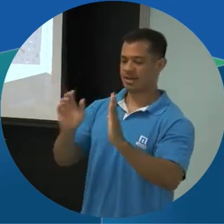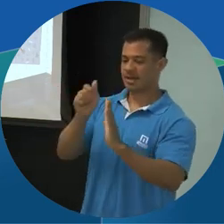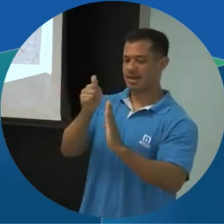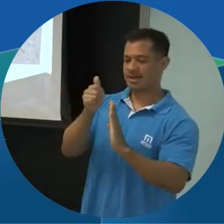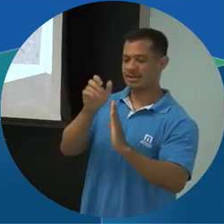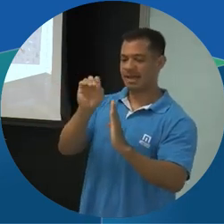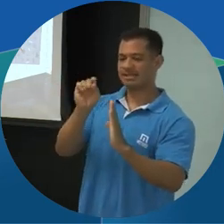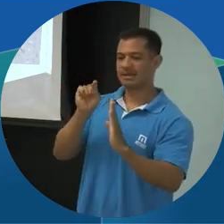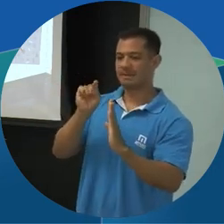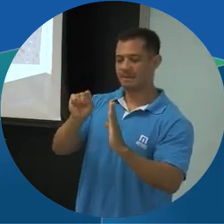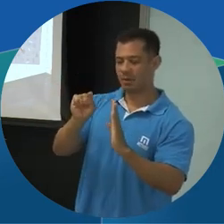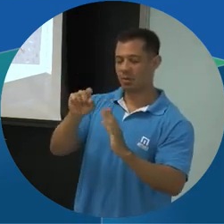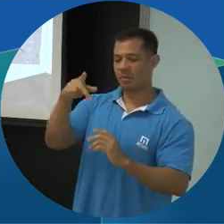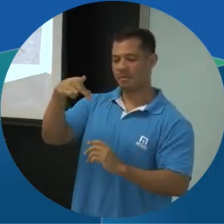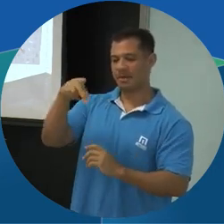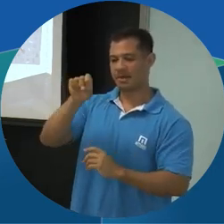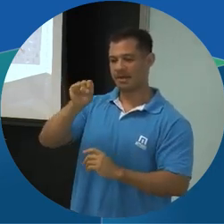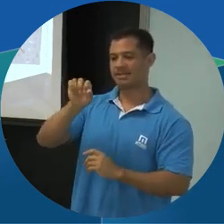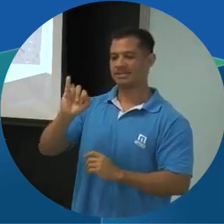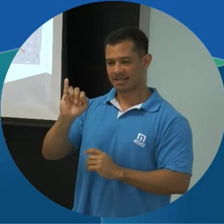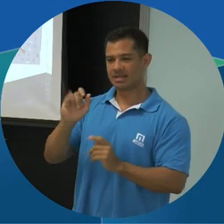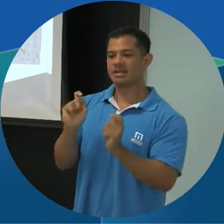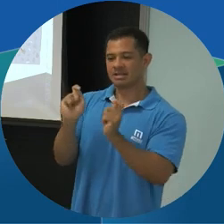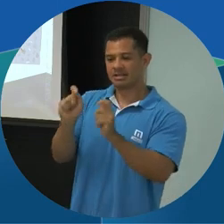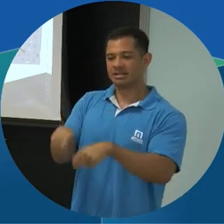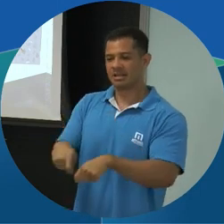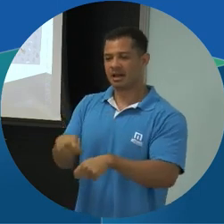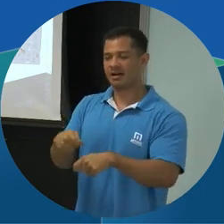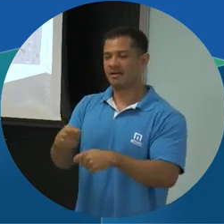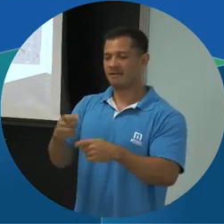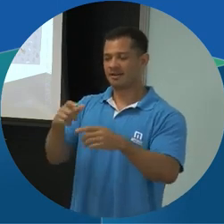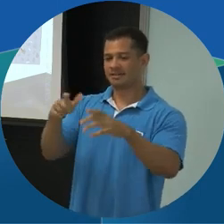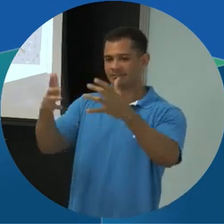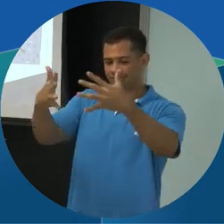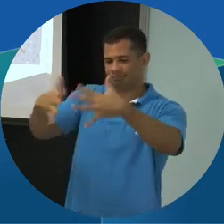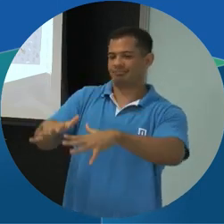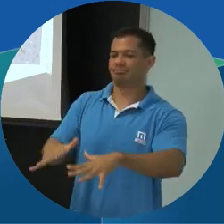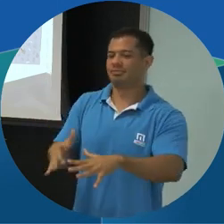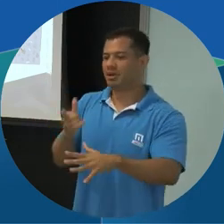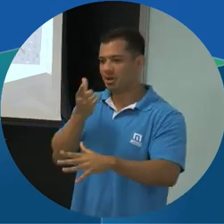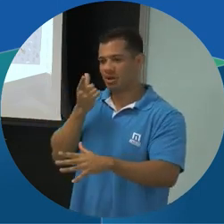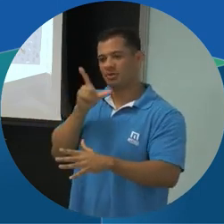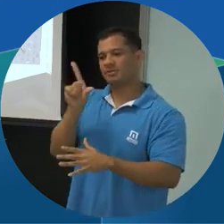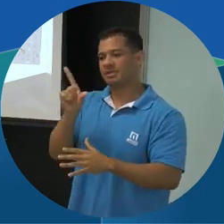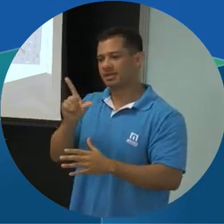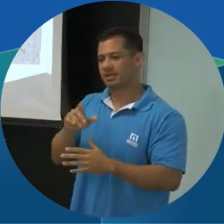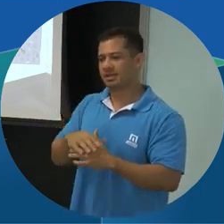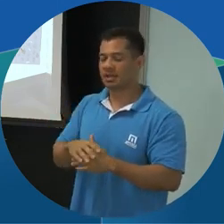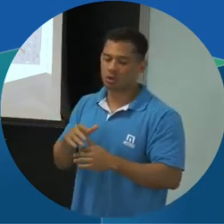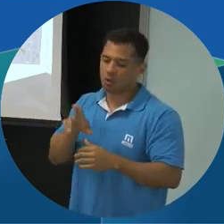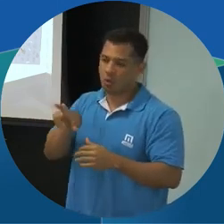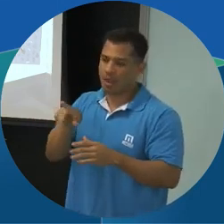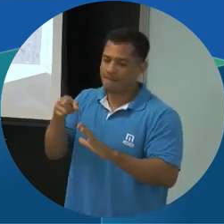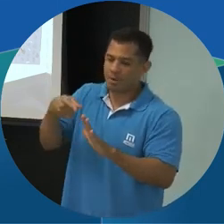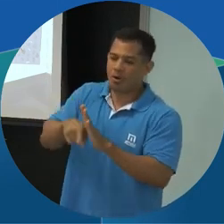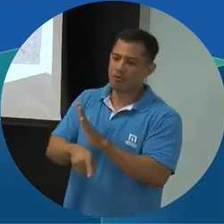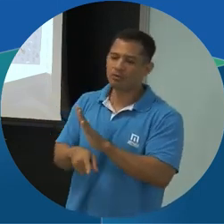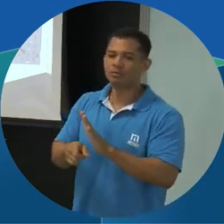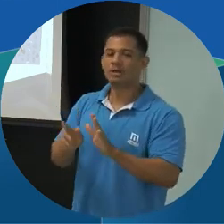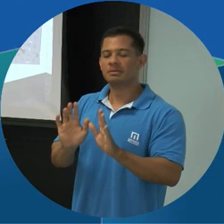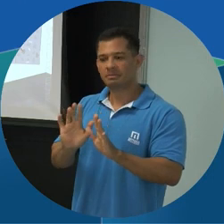PSI já são suficientes para você conseguir fazer uma remoção superficial do concreto. Não é uma remoção profunda, mas